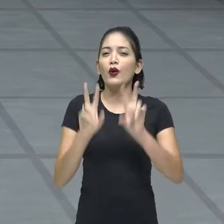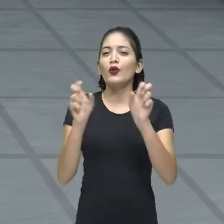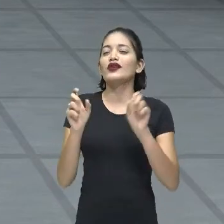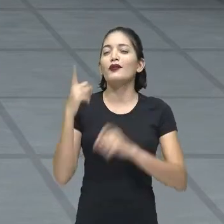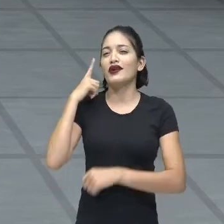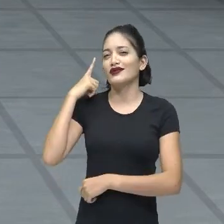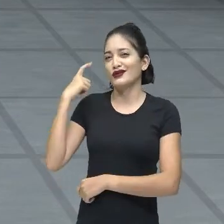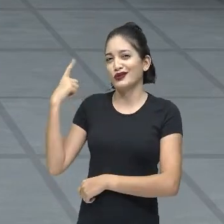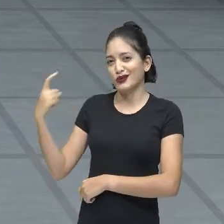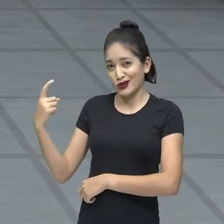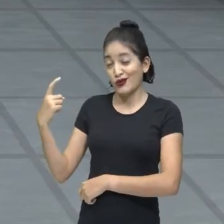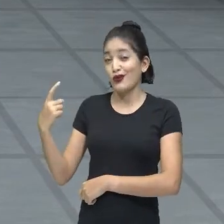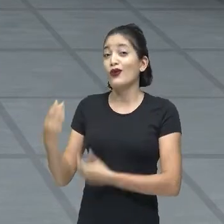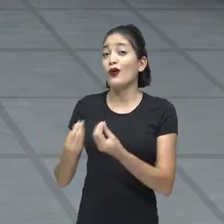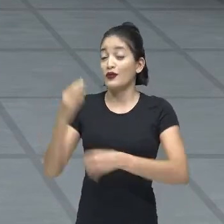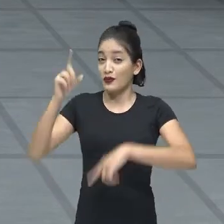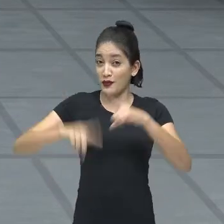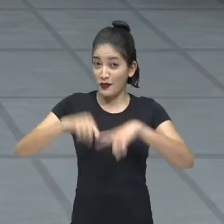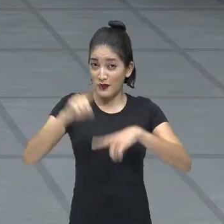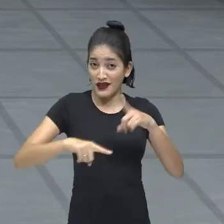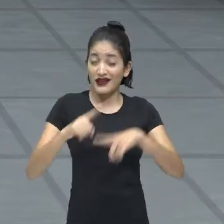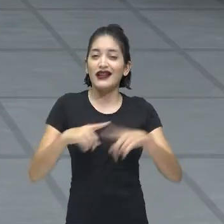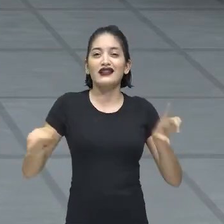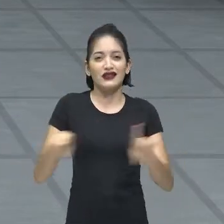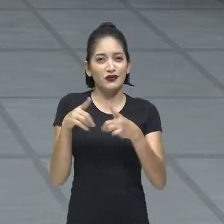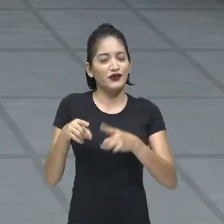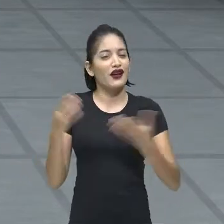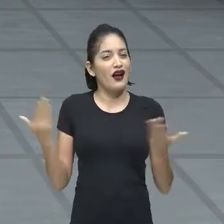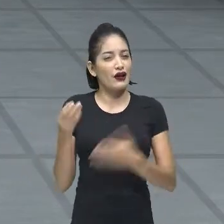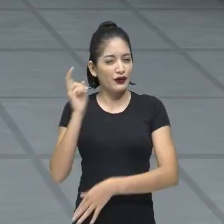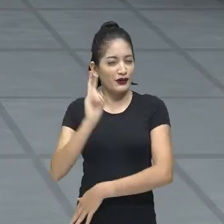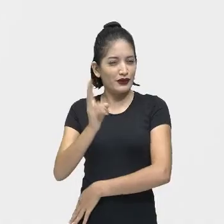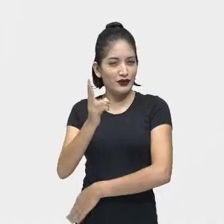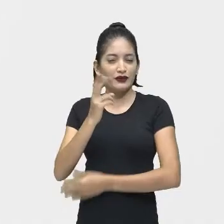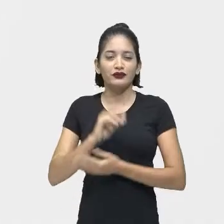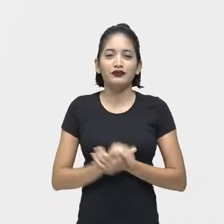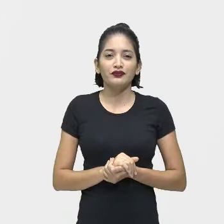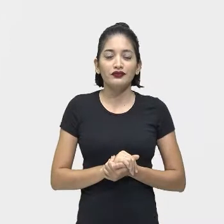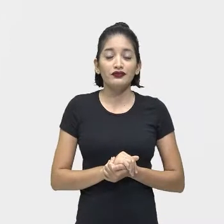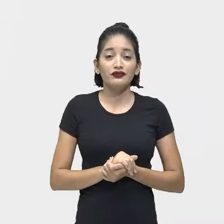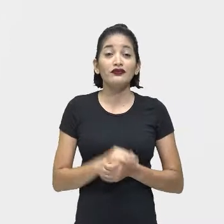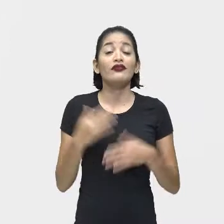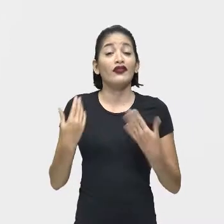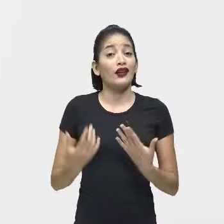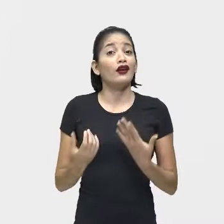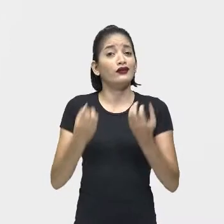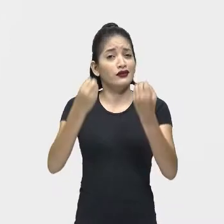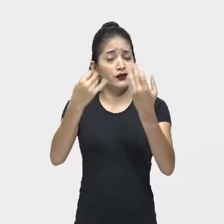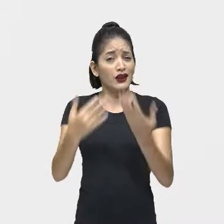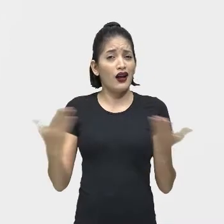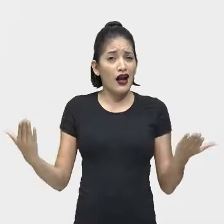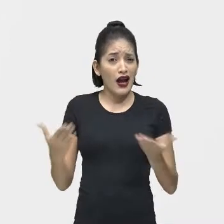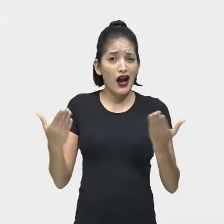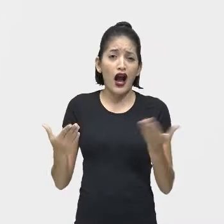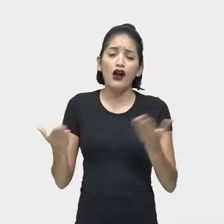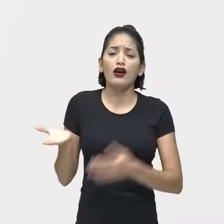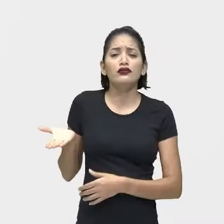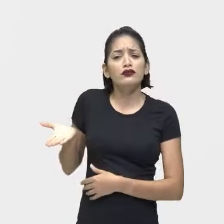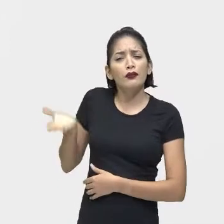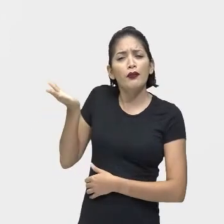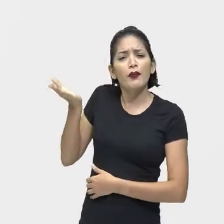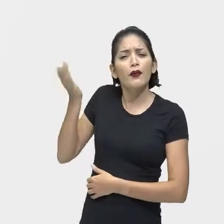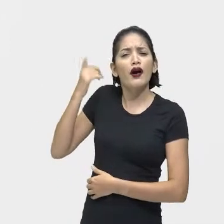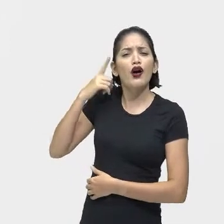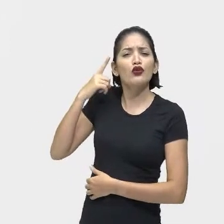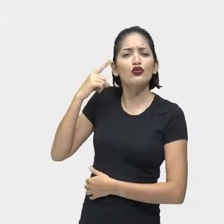som através dos instrumentos musicais. Vamos continuar? Então, aí falando um pouquinho mais, nós vamos falar sobre a altura, por meio